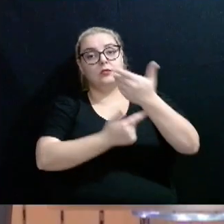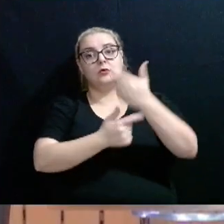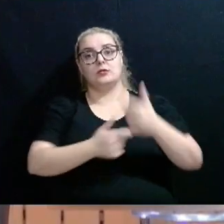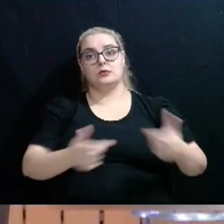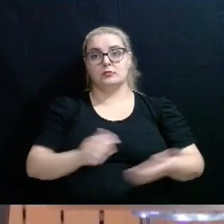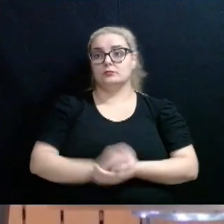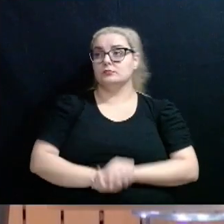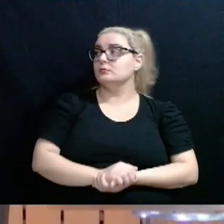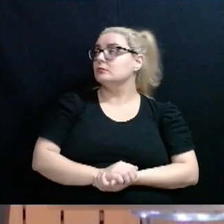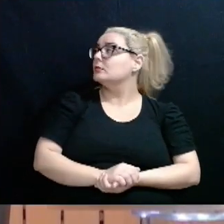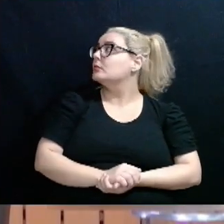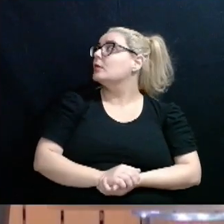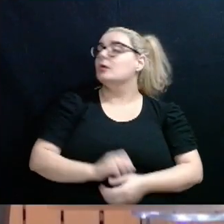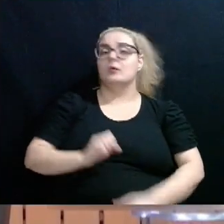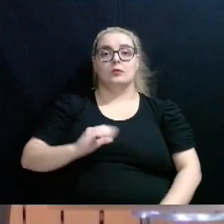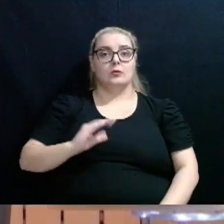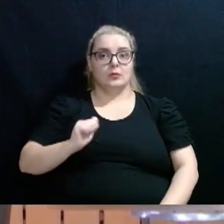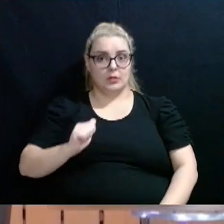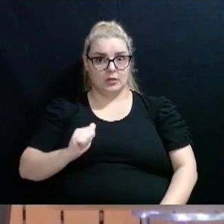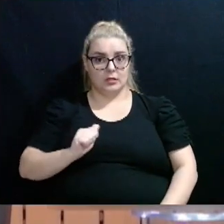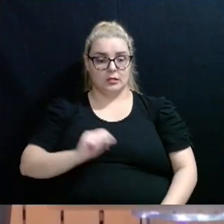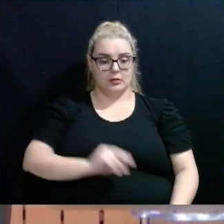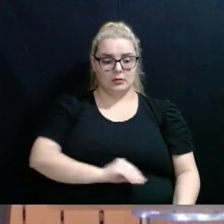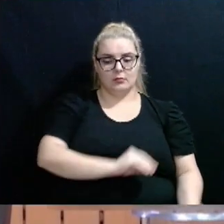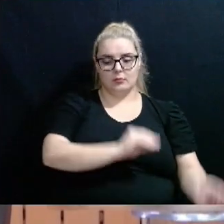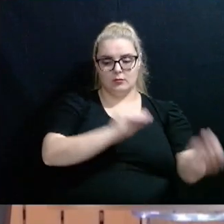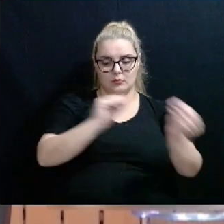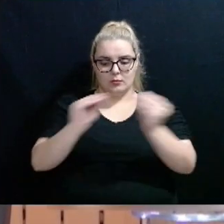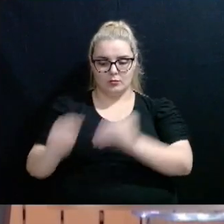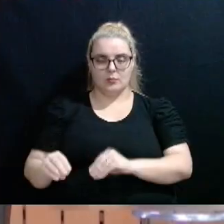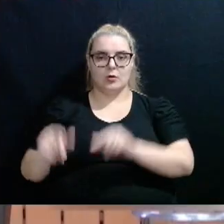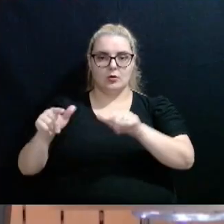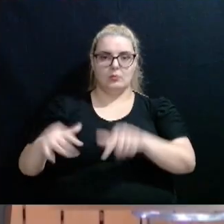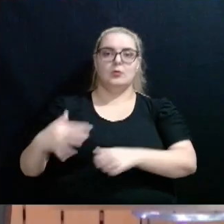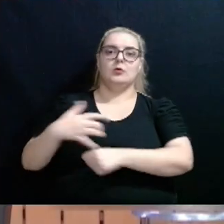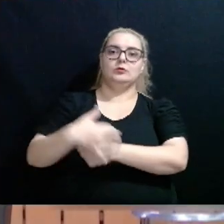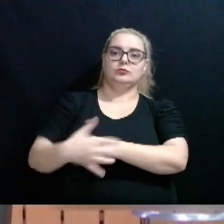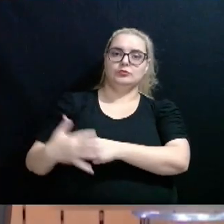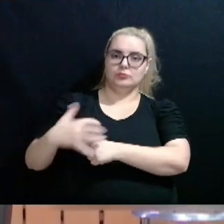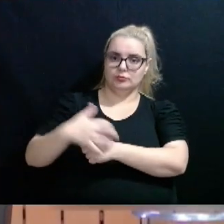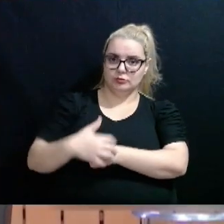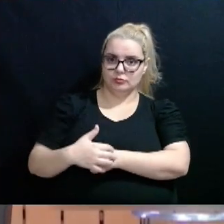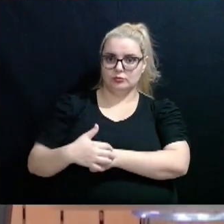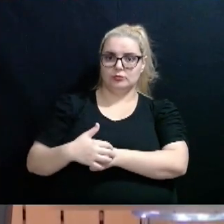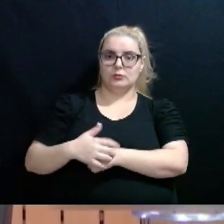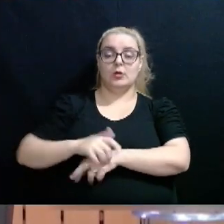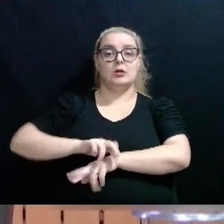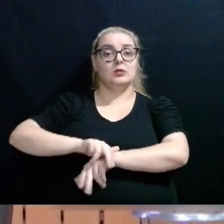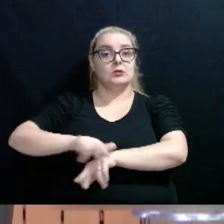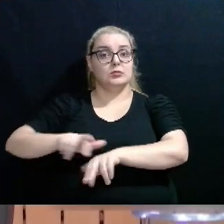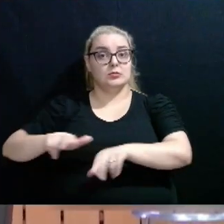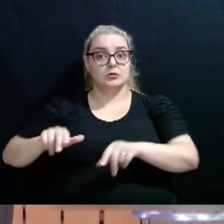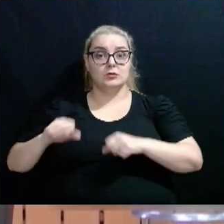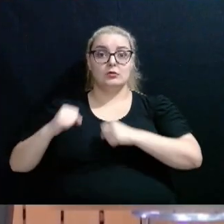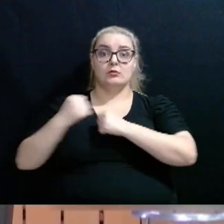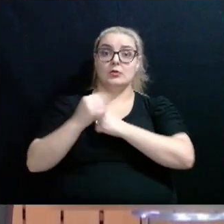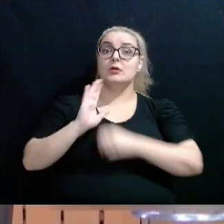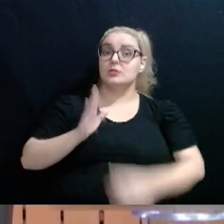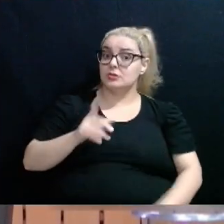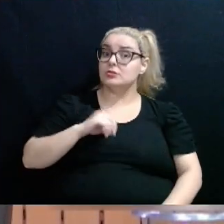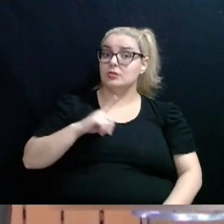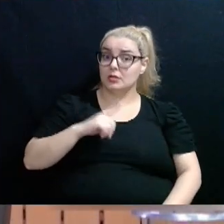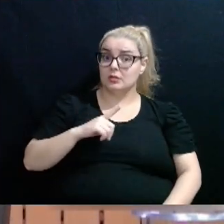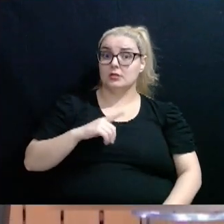ele transfere para o ambiente digital as muitas proteções que já existem no